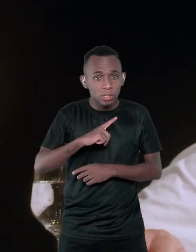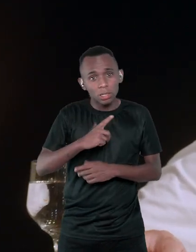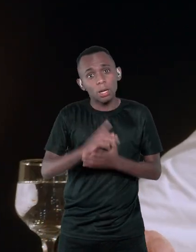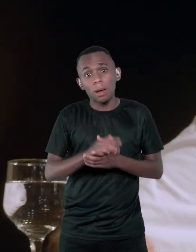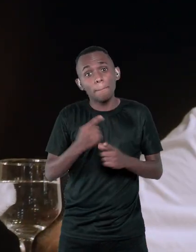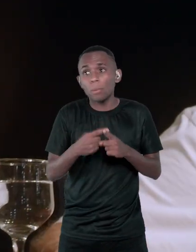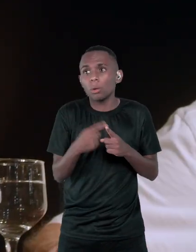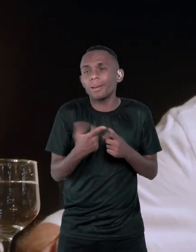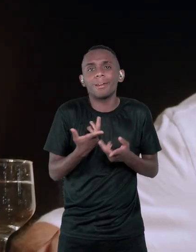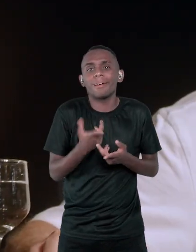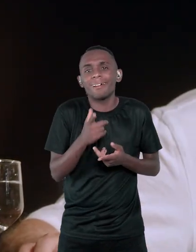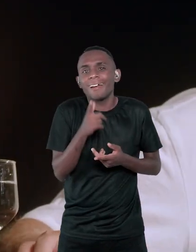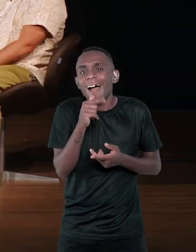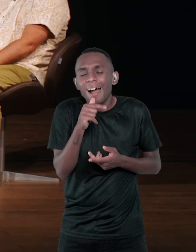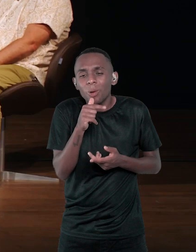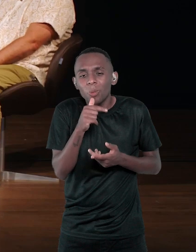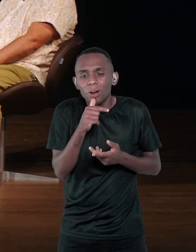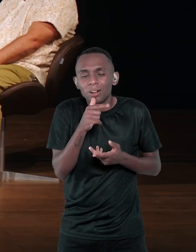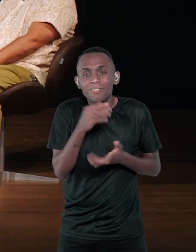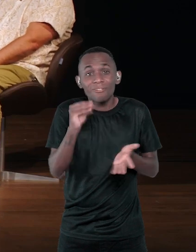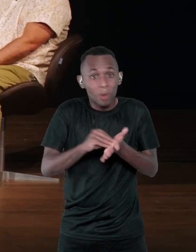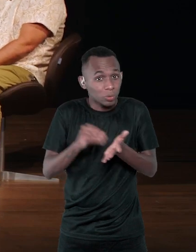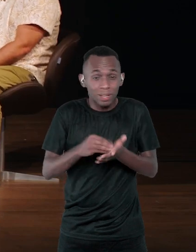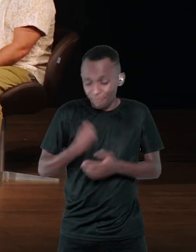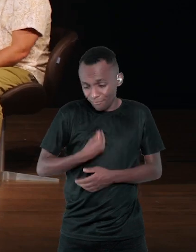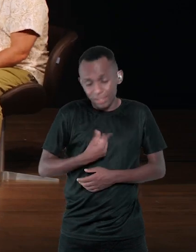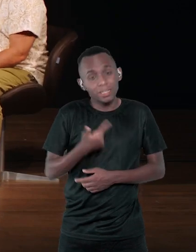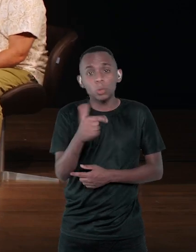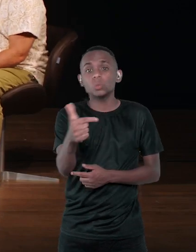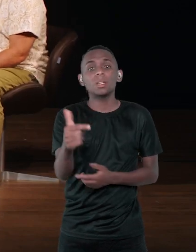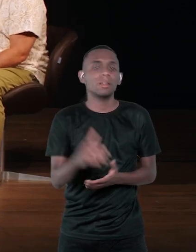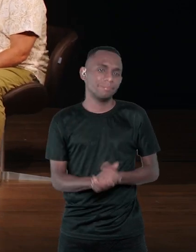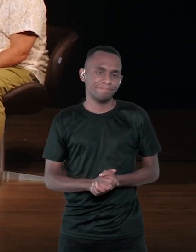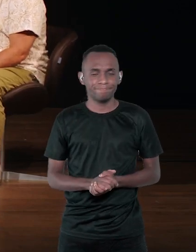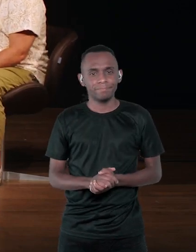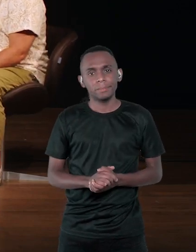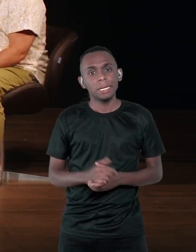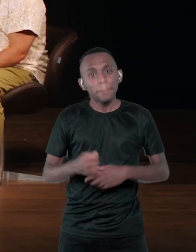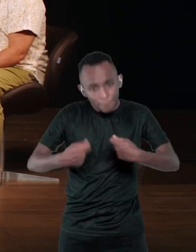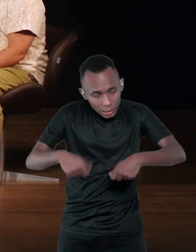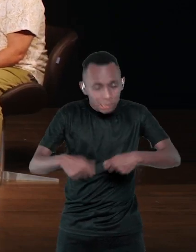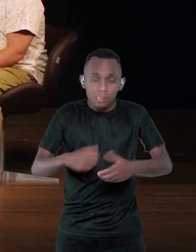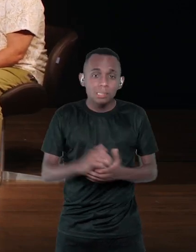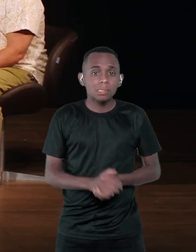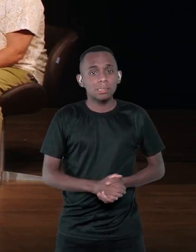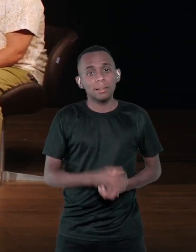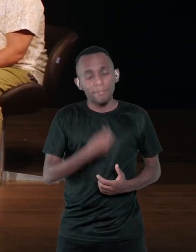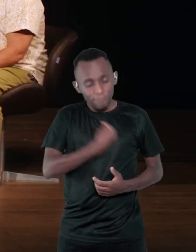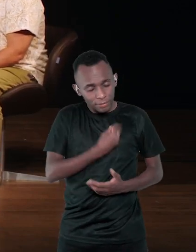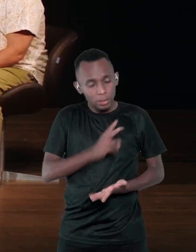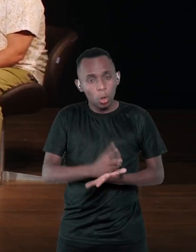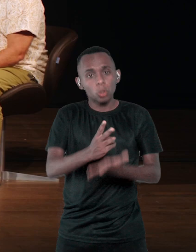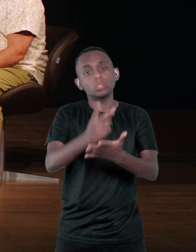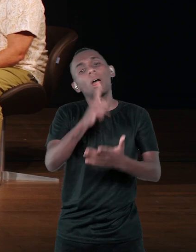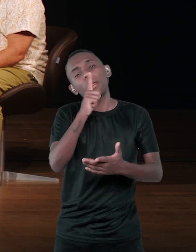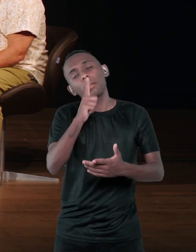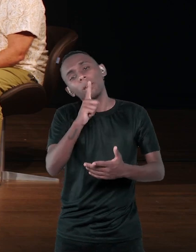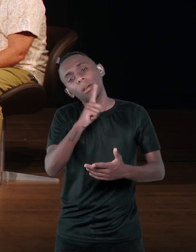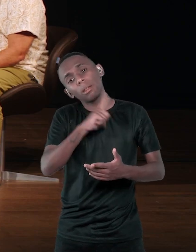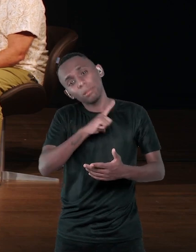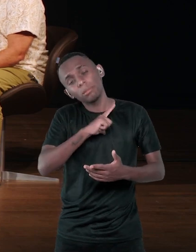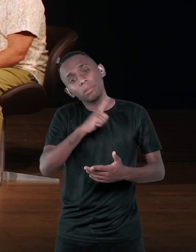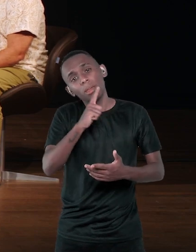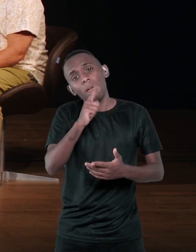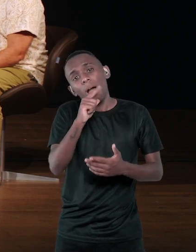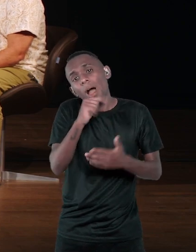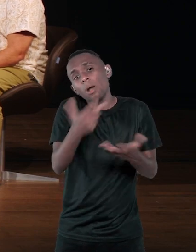sem água não há vida, né? Sem água a gente não sobrevive, né? E nem o resto de todos os